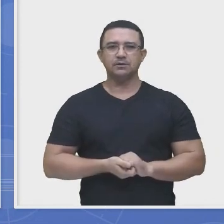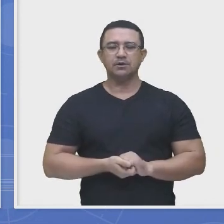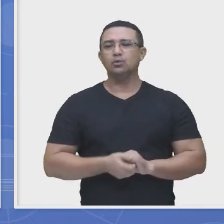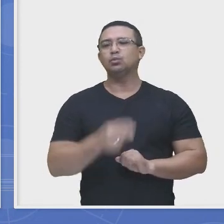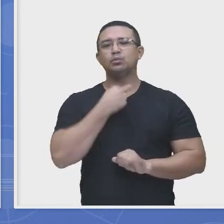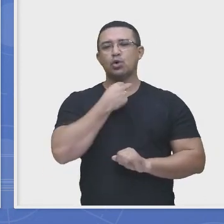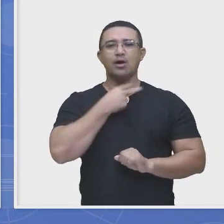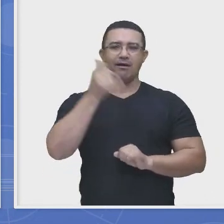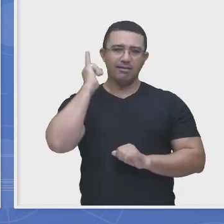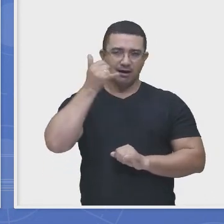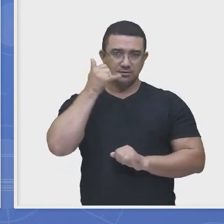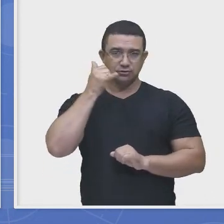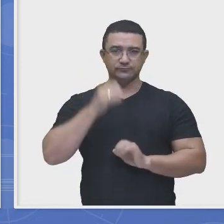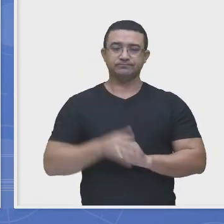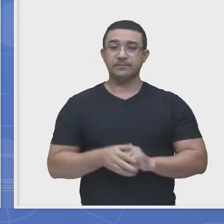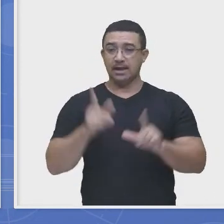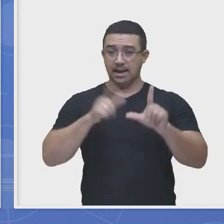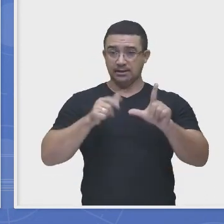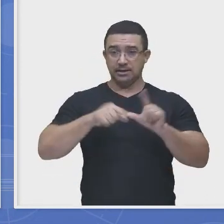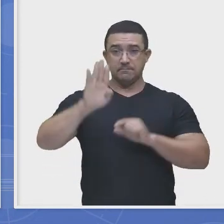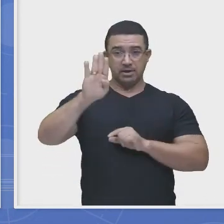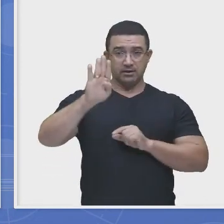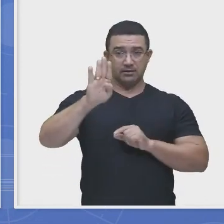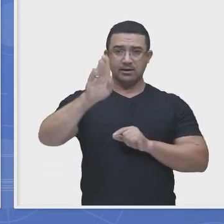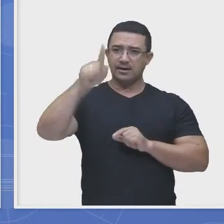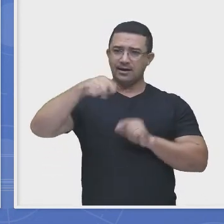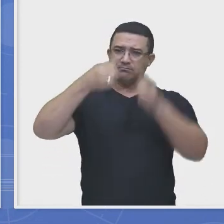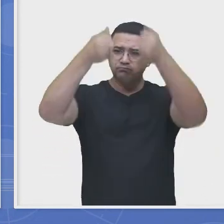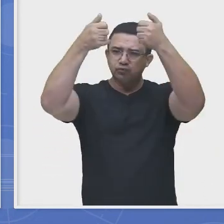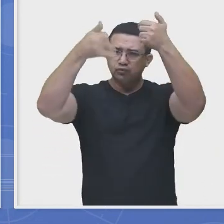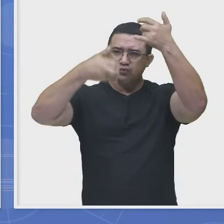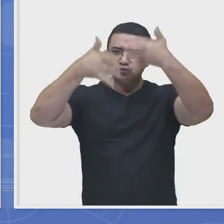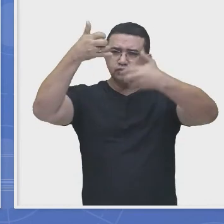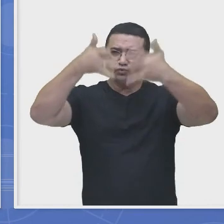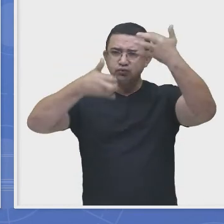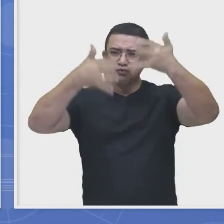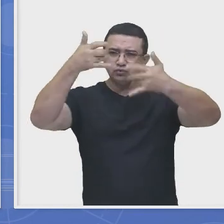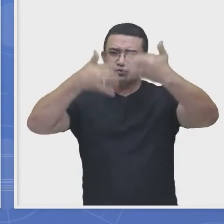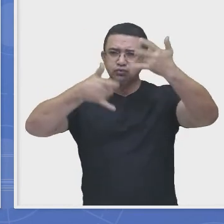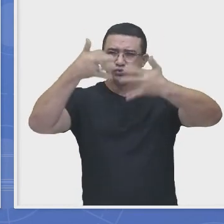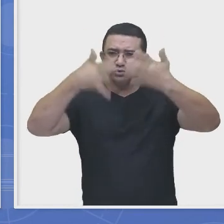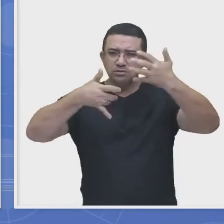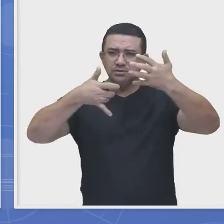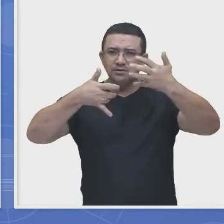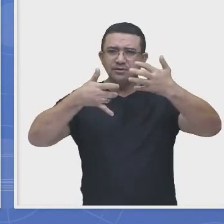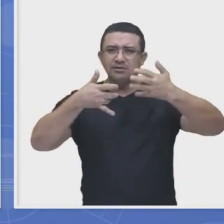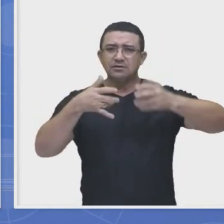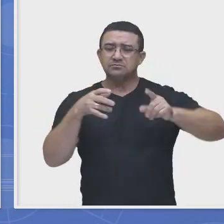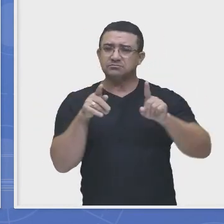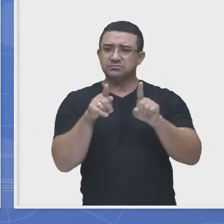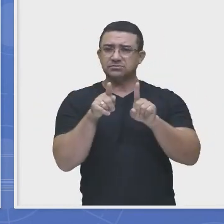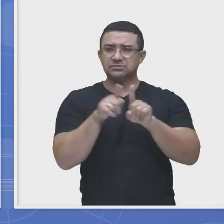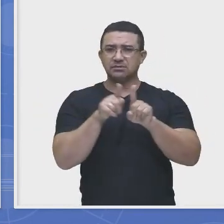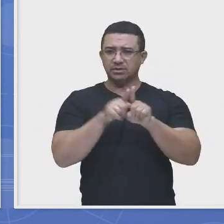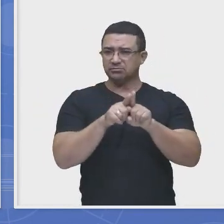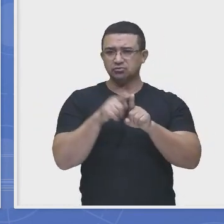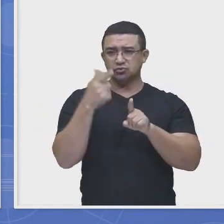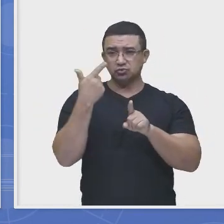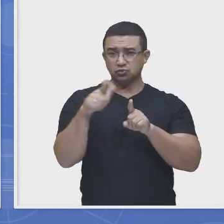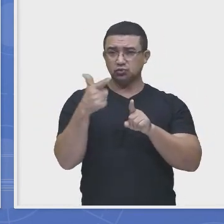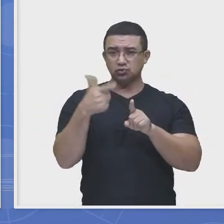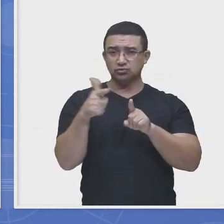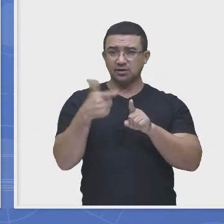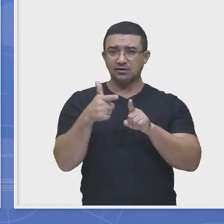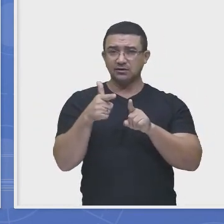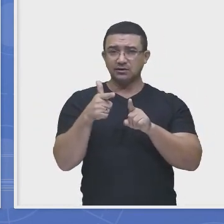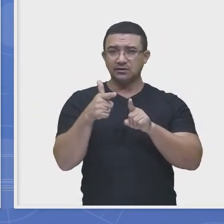tipo narrativo. Letra B, descritivo, ou seja, descrever. Essa opção não apareceu, certo? Como resposta. Não